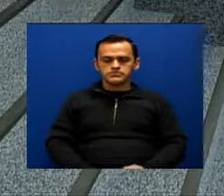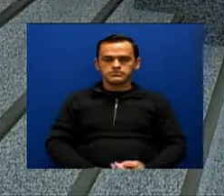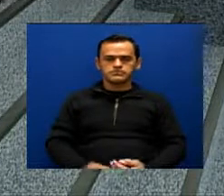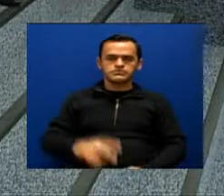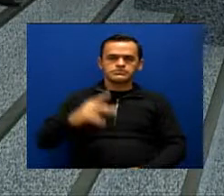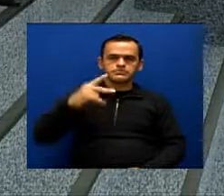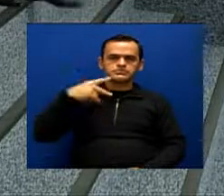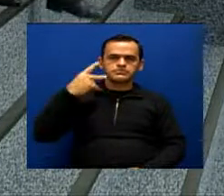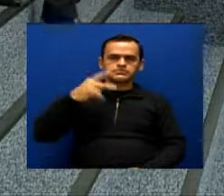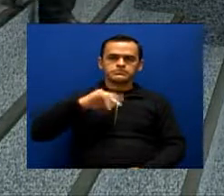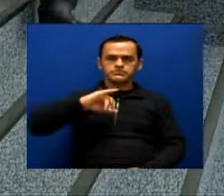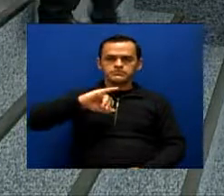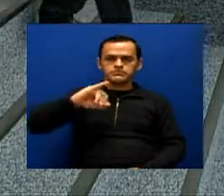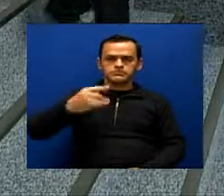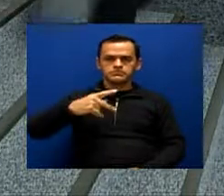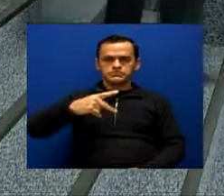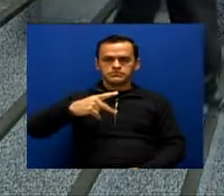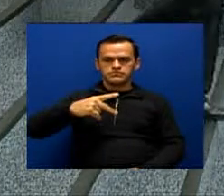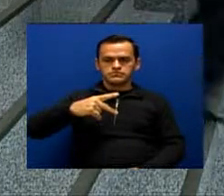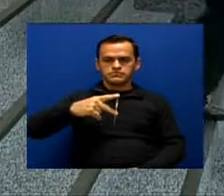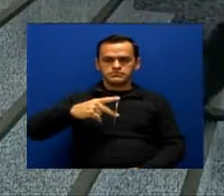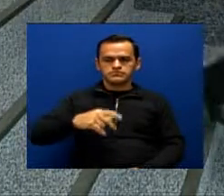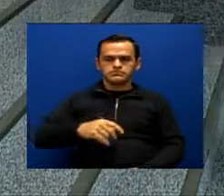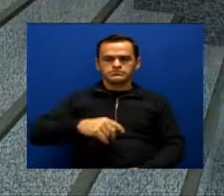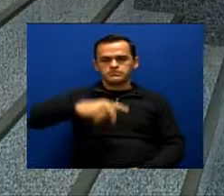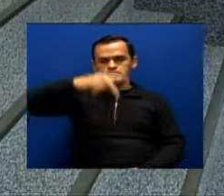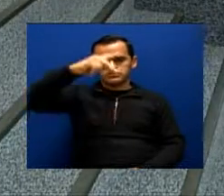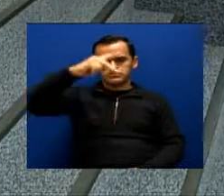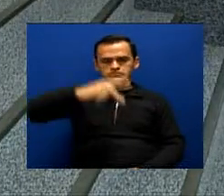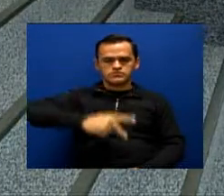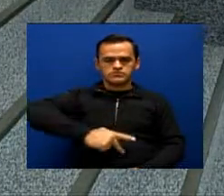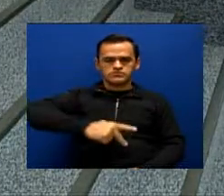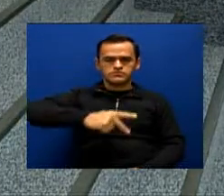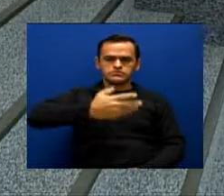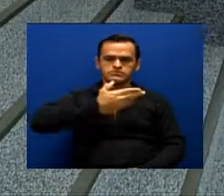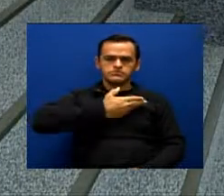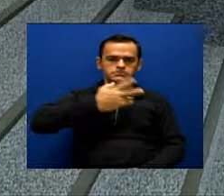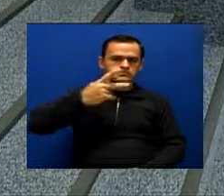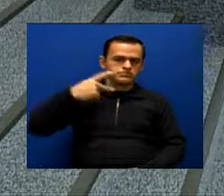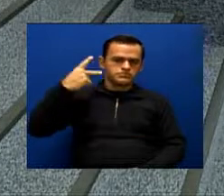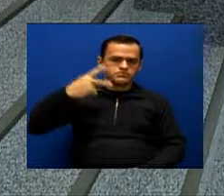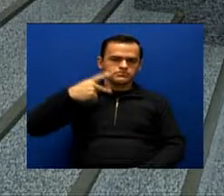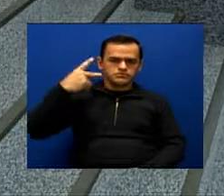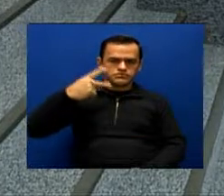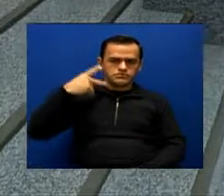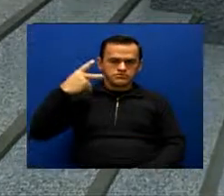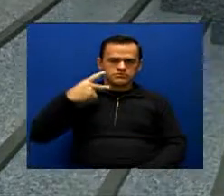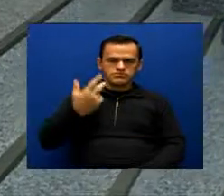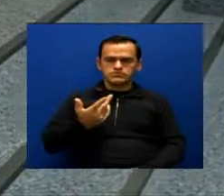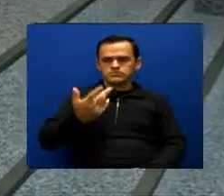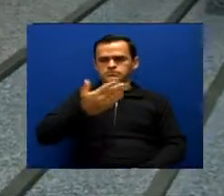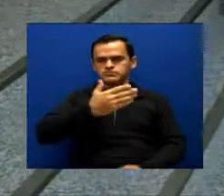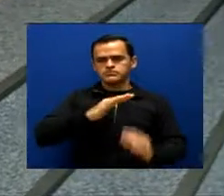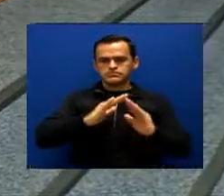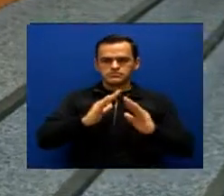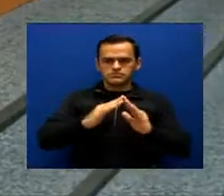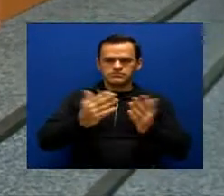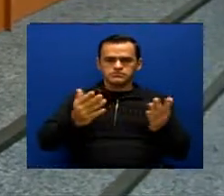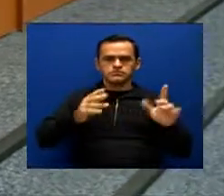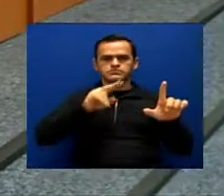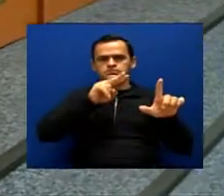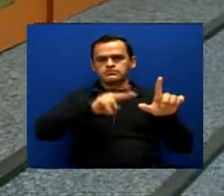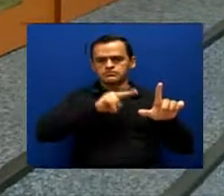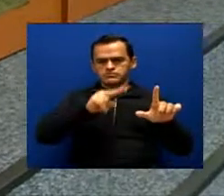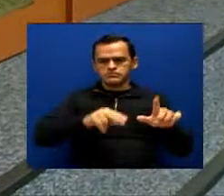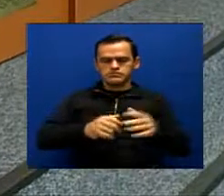Vereador JP Miranda. Senhor presidente, colegas vereadores, público que nos assiste em casa e aqui no plenário,